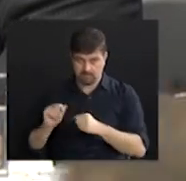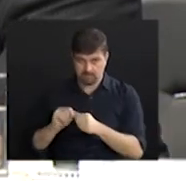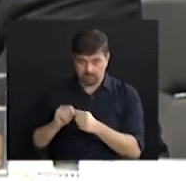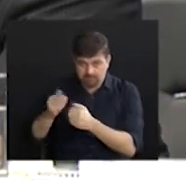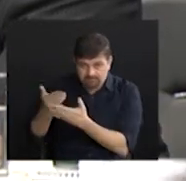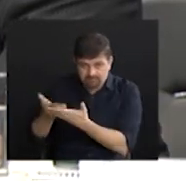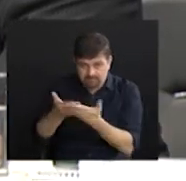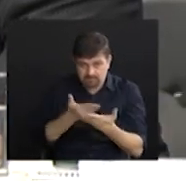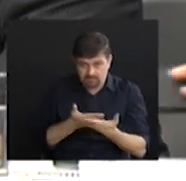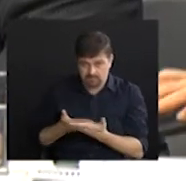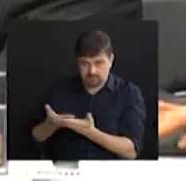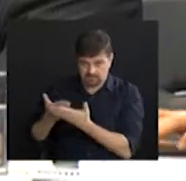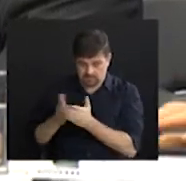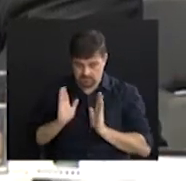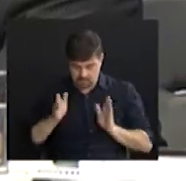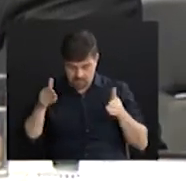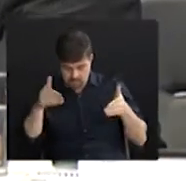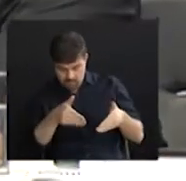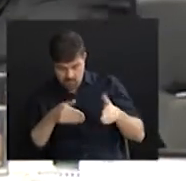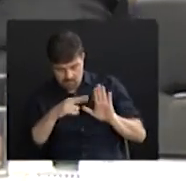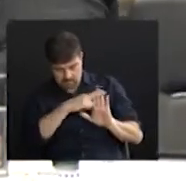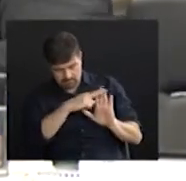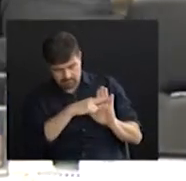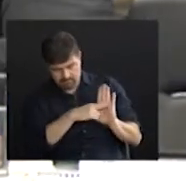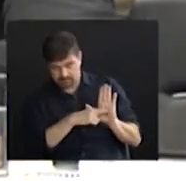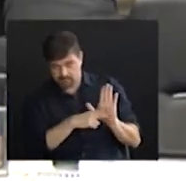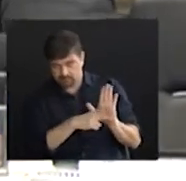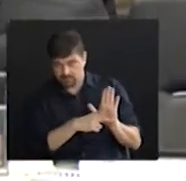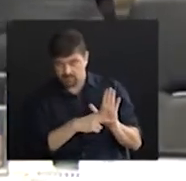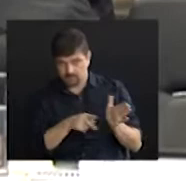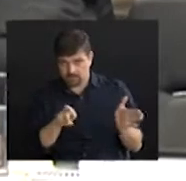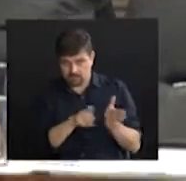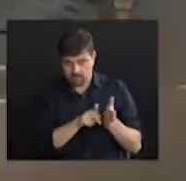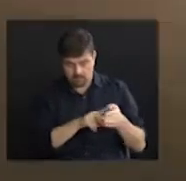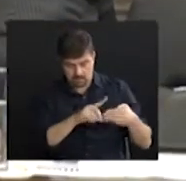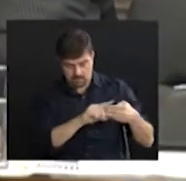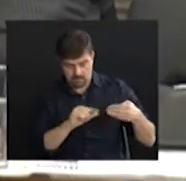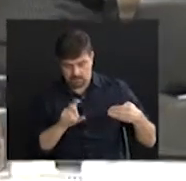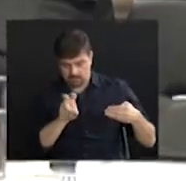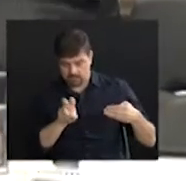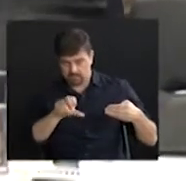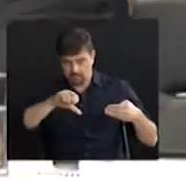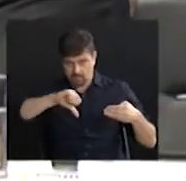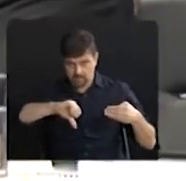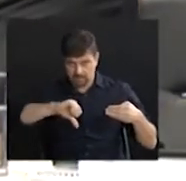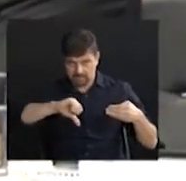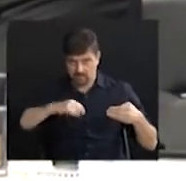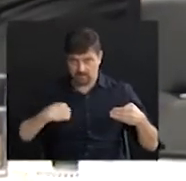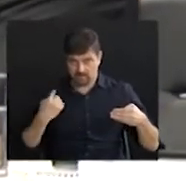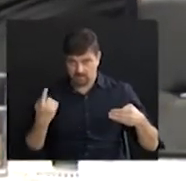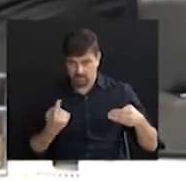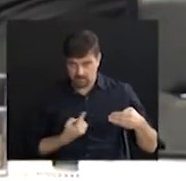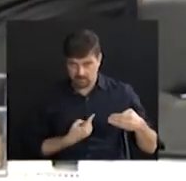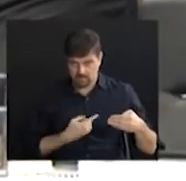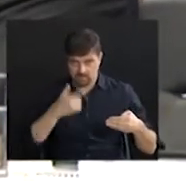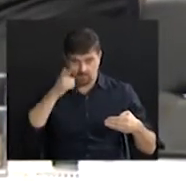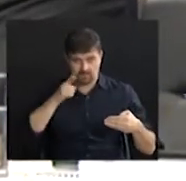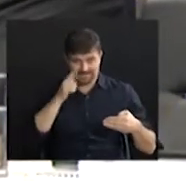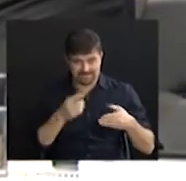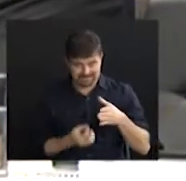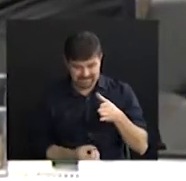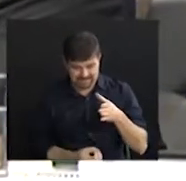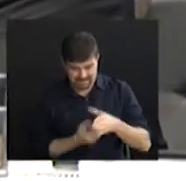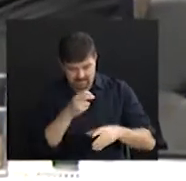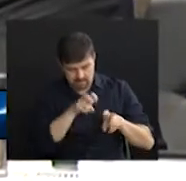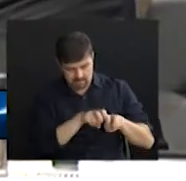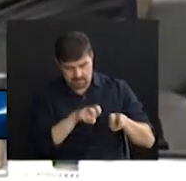um estudo em cima do regimento, de acordo com o artigo 59, para que a gente possa criar, através